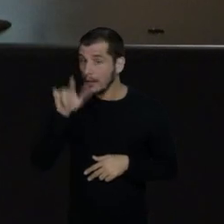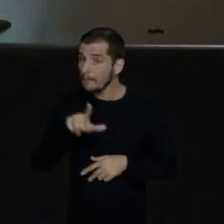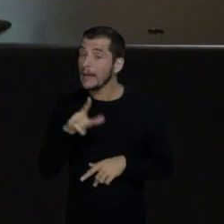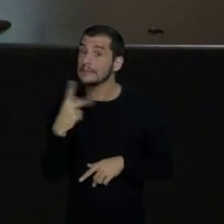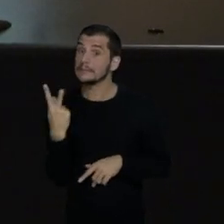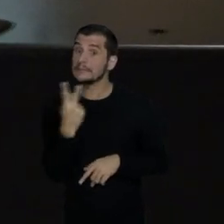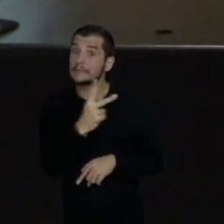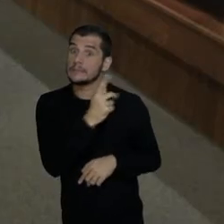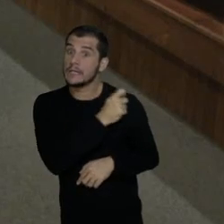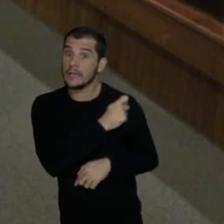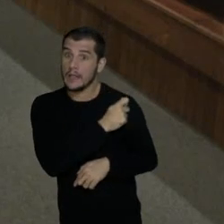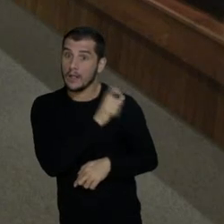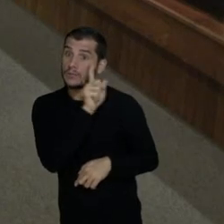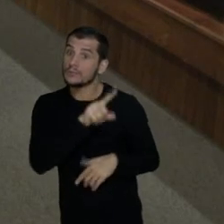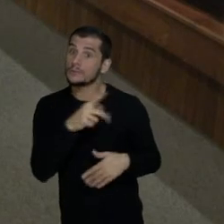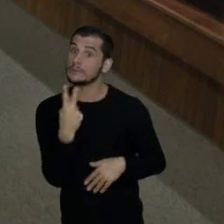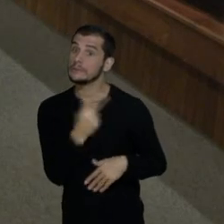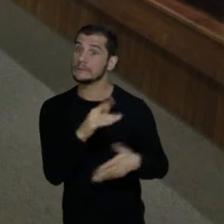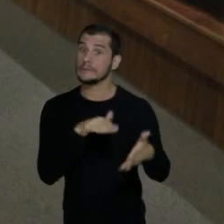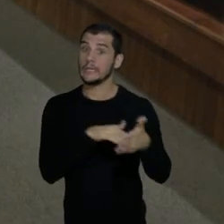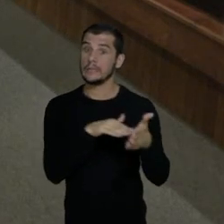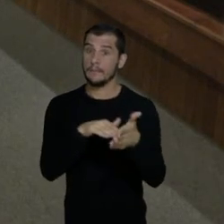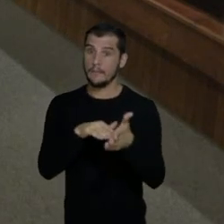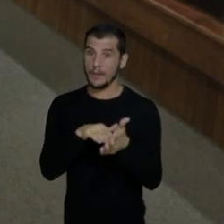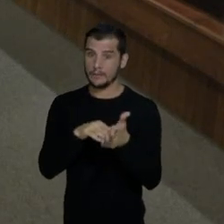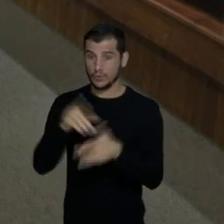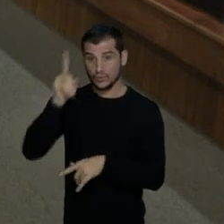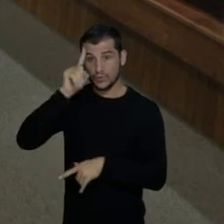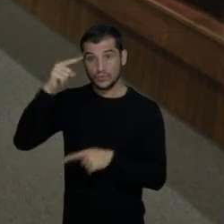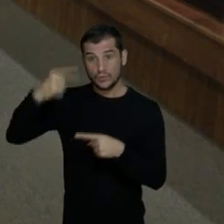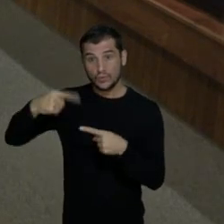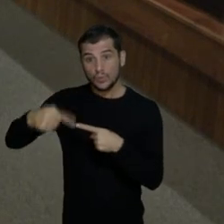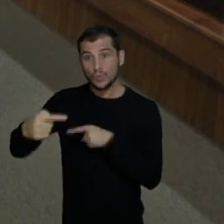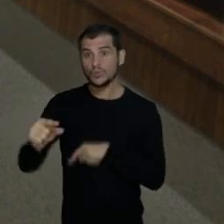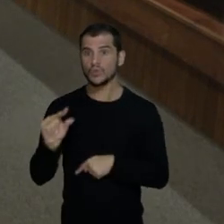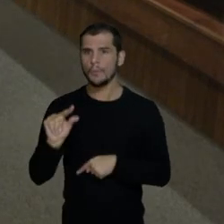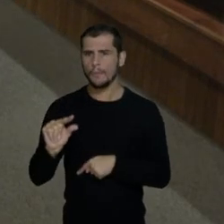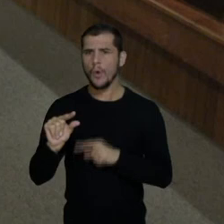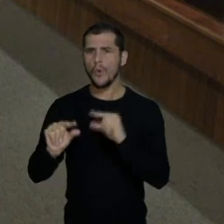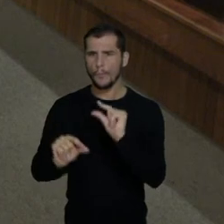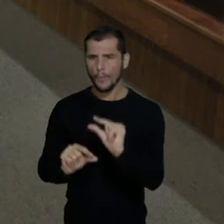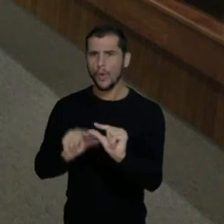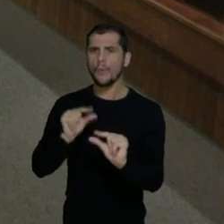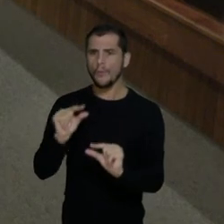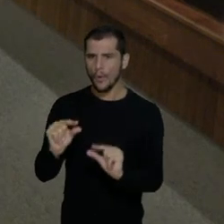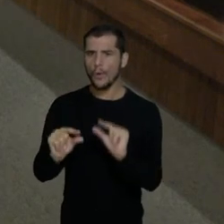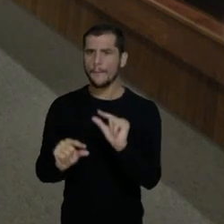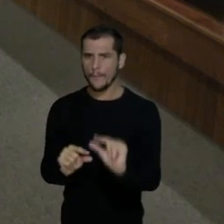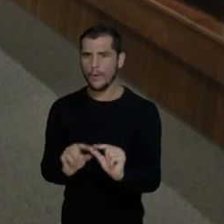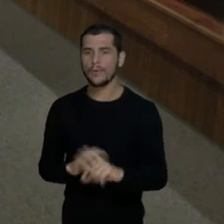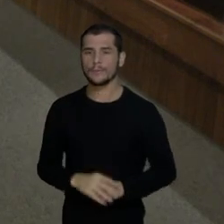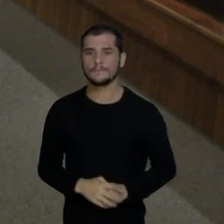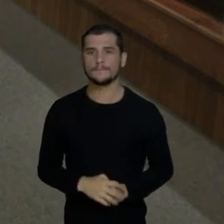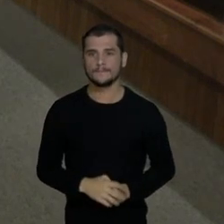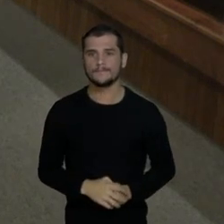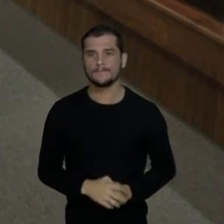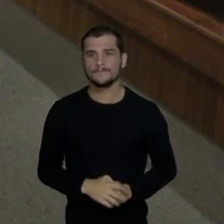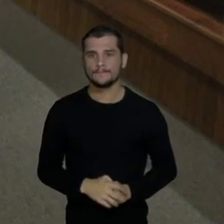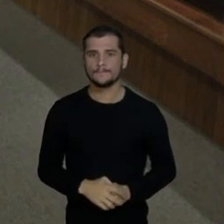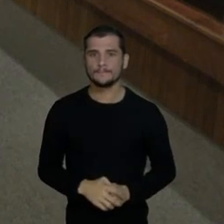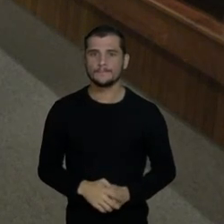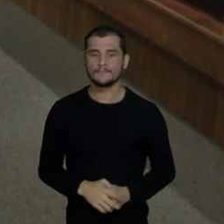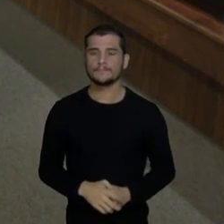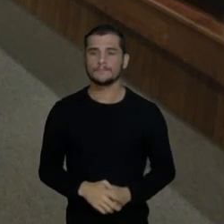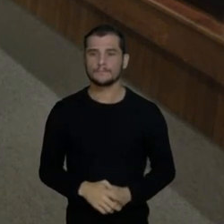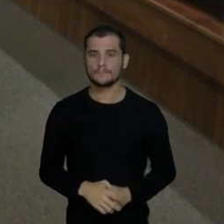tem mais mais mas todo dia um pouquinho tá Gente Se ficar alguma coisa daqui fique isso todo dia um pouquinho